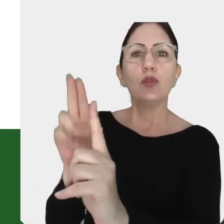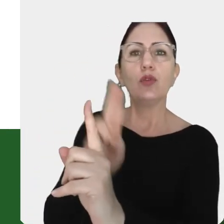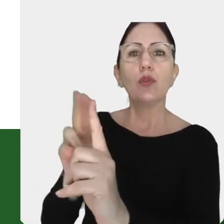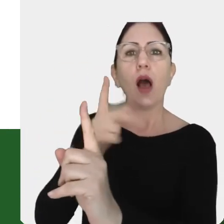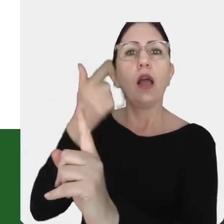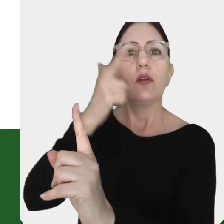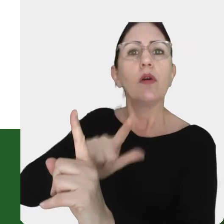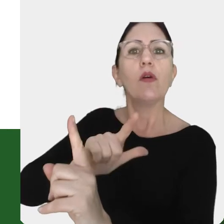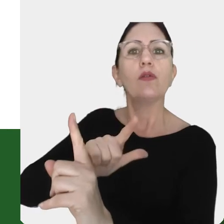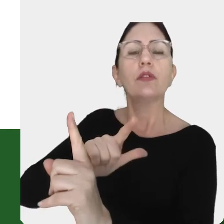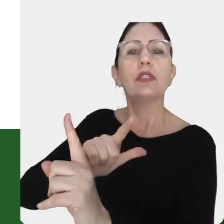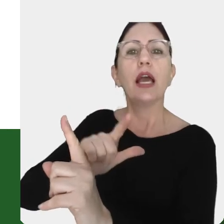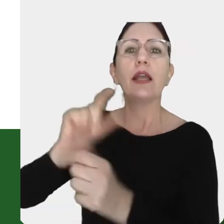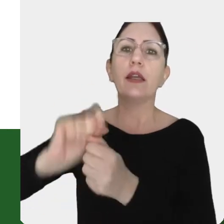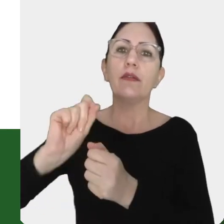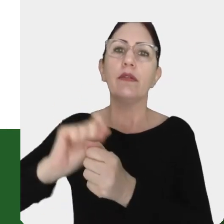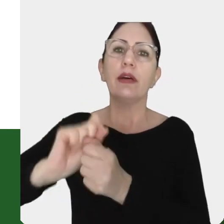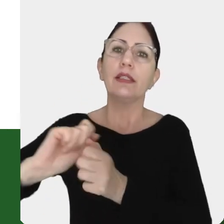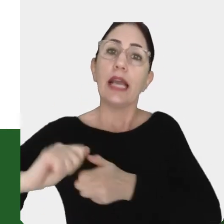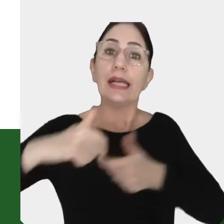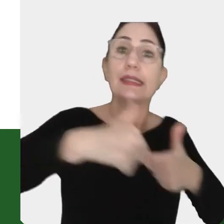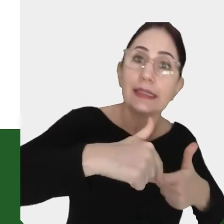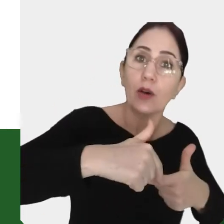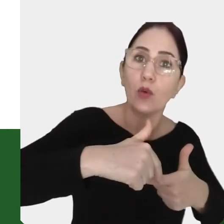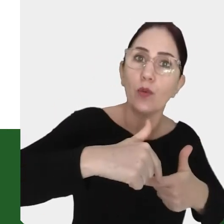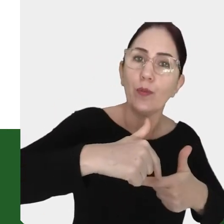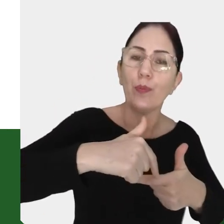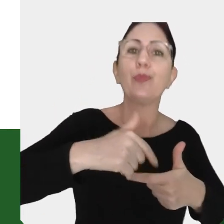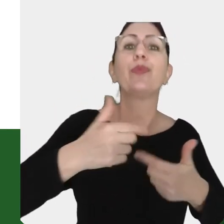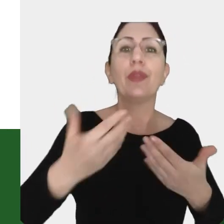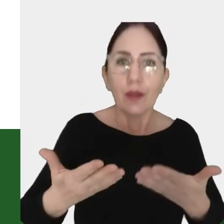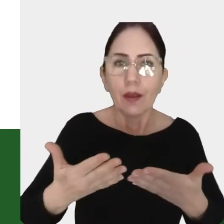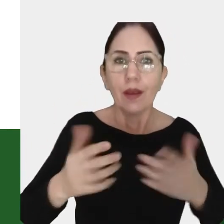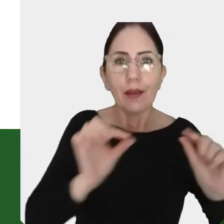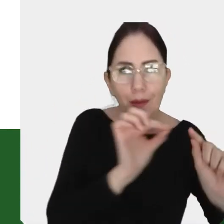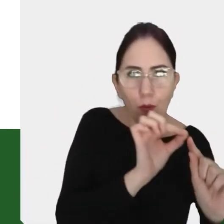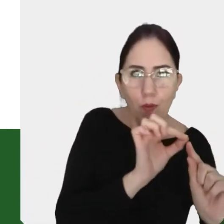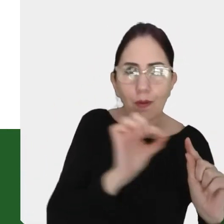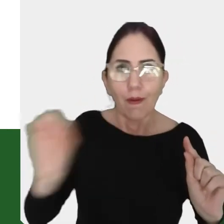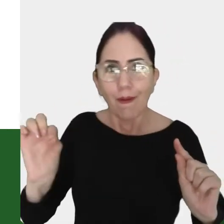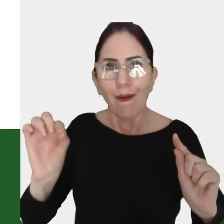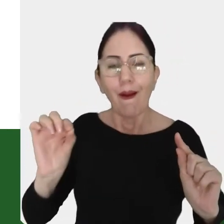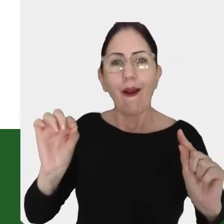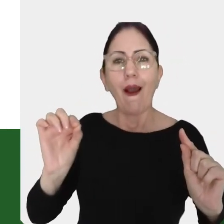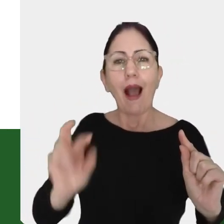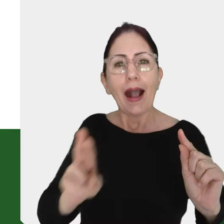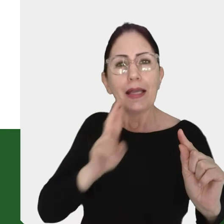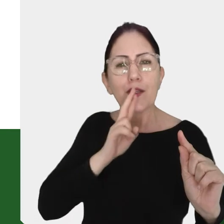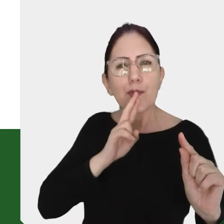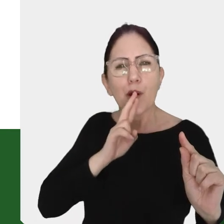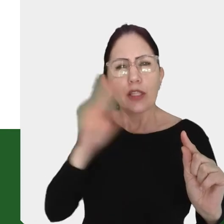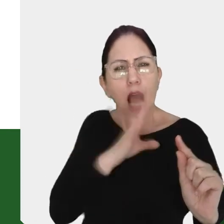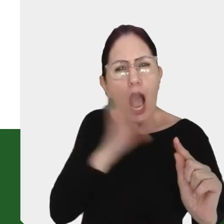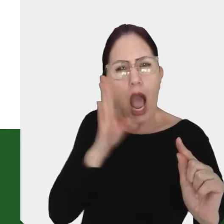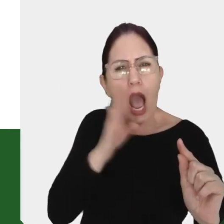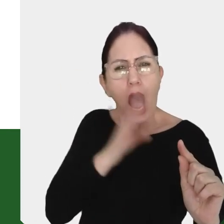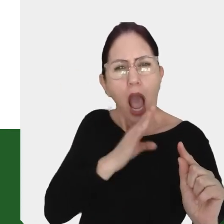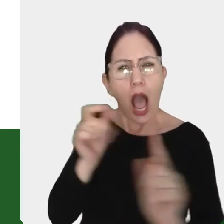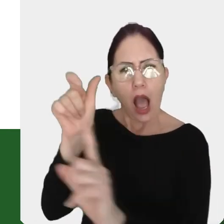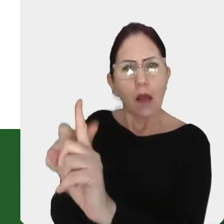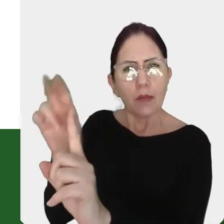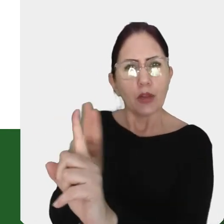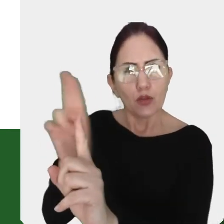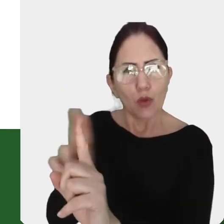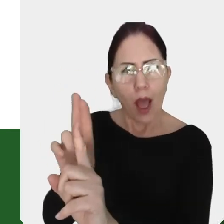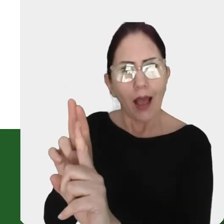consegue realizar uma ação de maneira mais rápida. Então, né, quanto maior mais veloz é essa resposta